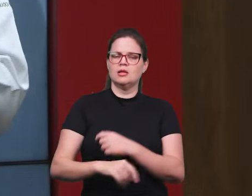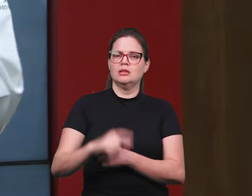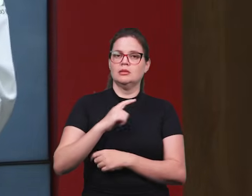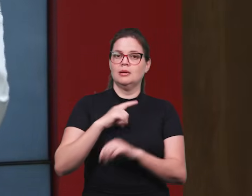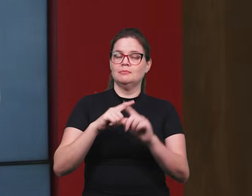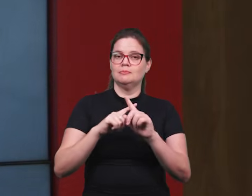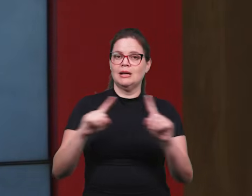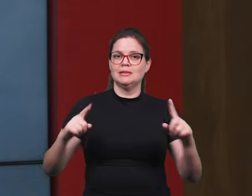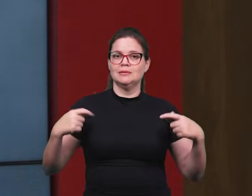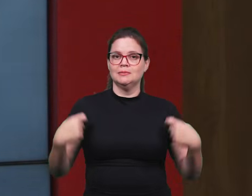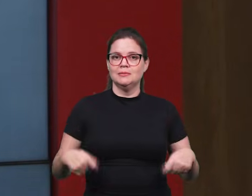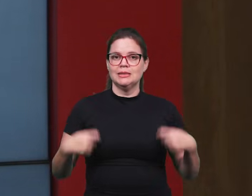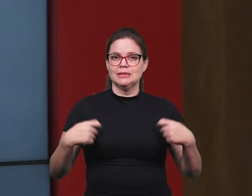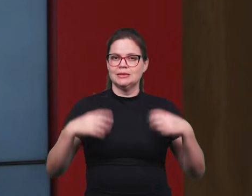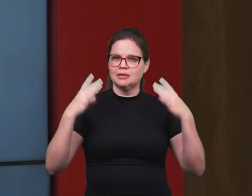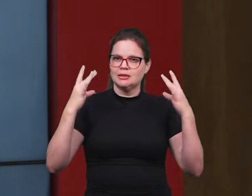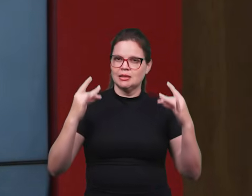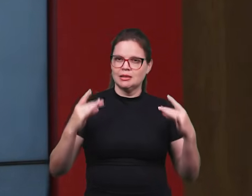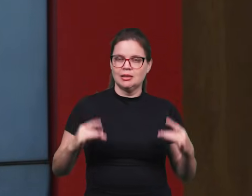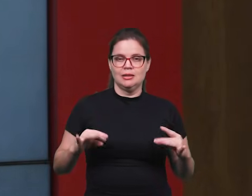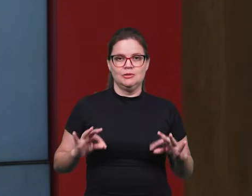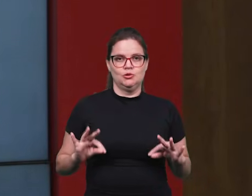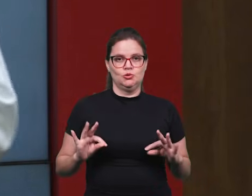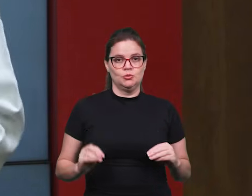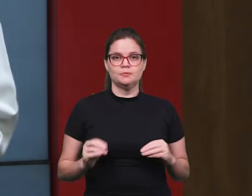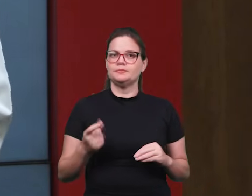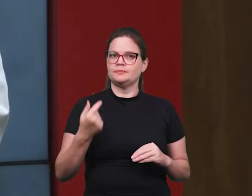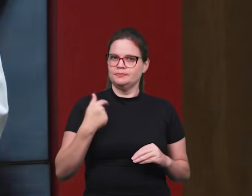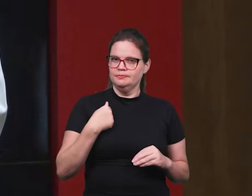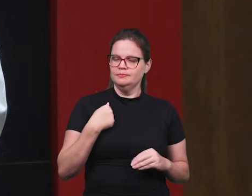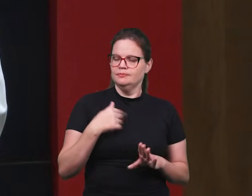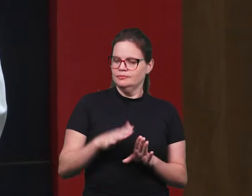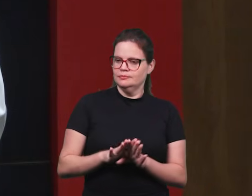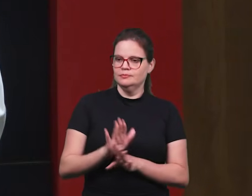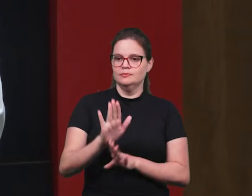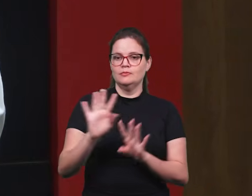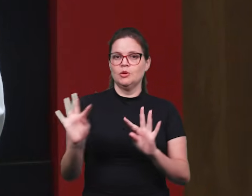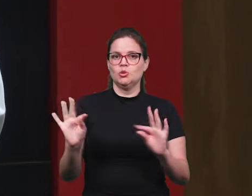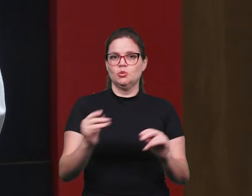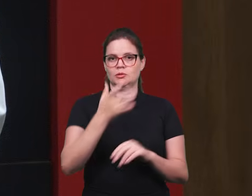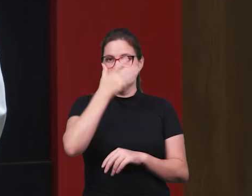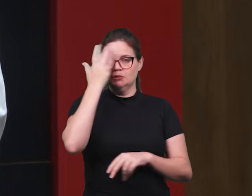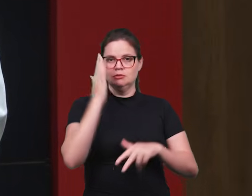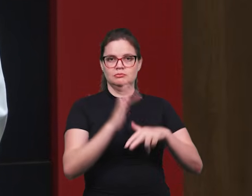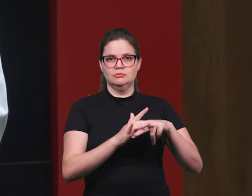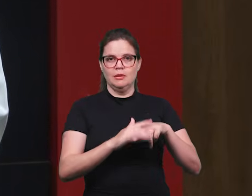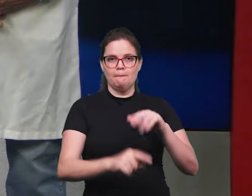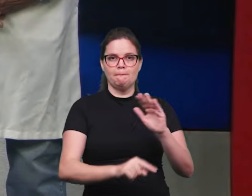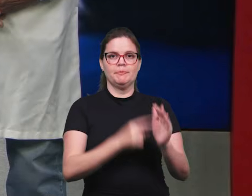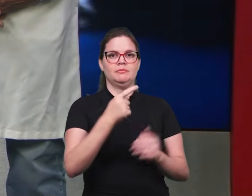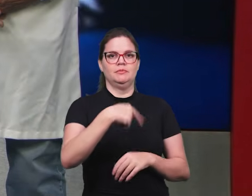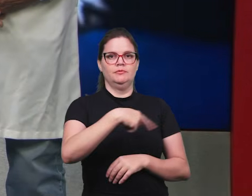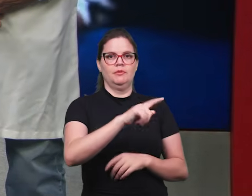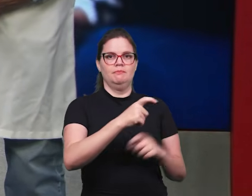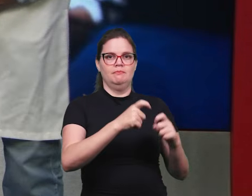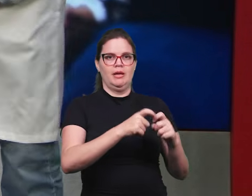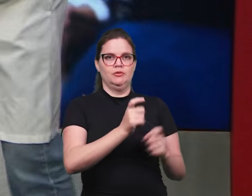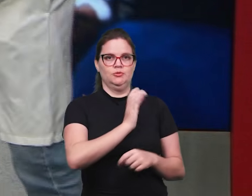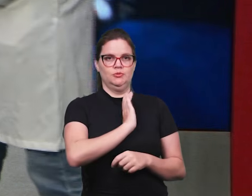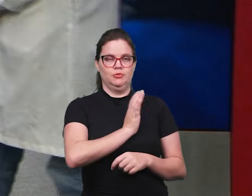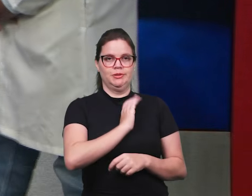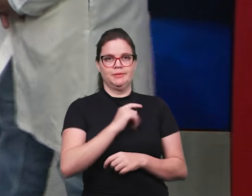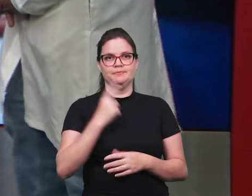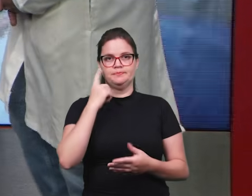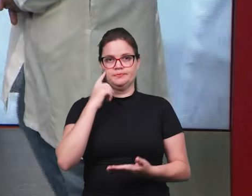você faça o que tem que ser feito. Eu sugiro que todos os pacientes façam uma avaliação cardiológica. Aqui atrás está passando